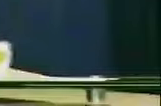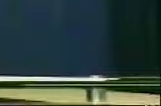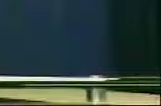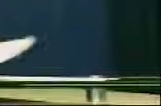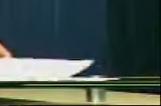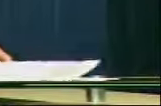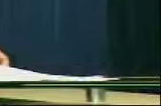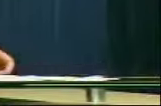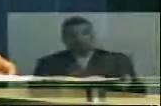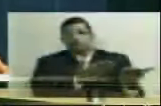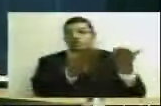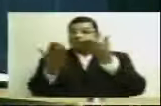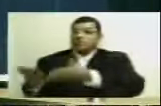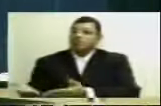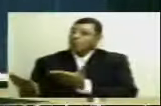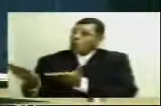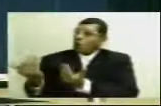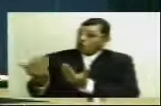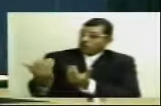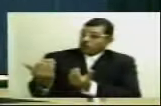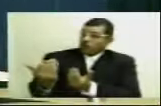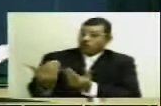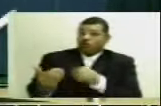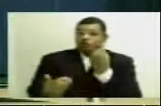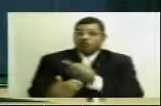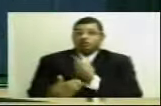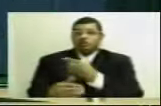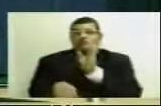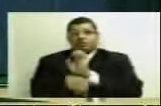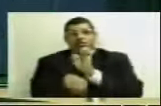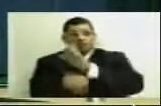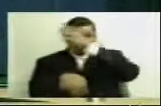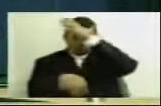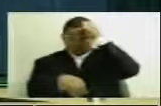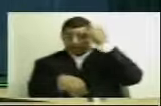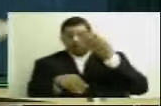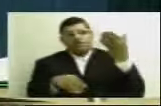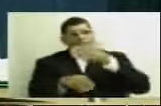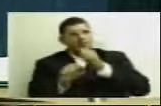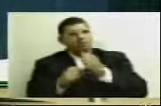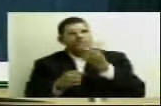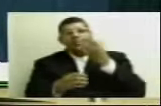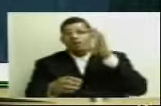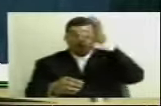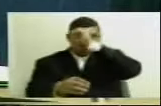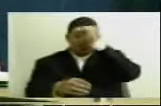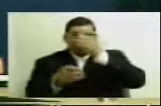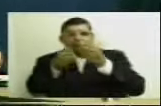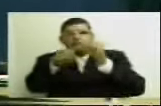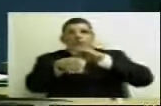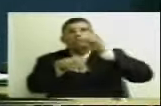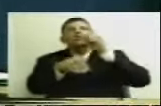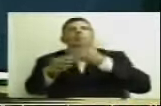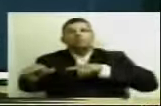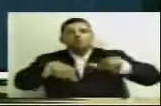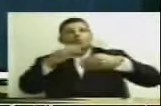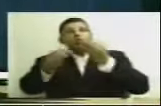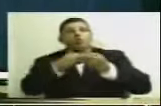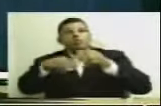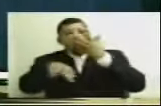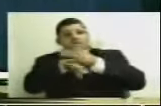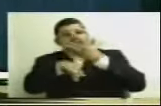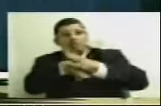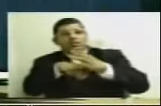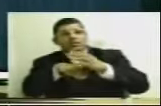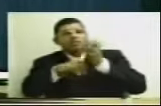de receber os jovens do nosso estado, que podem aprender um pouco mais sobre o funcionamento do